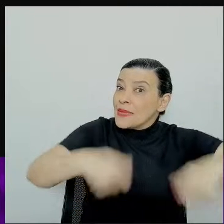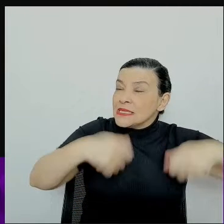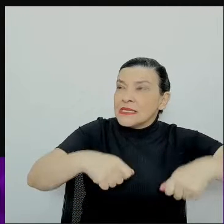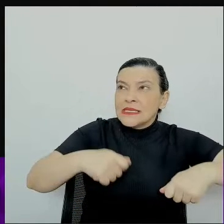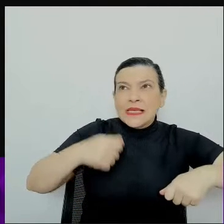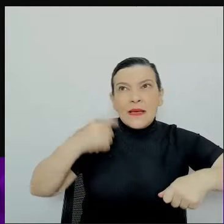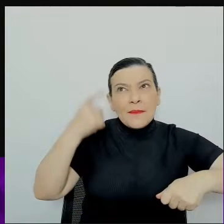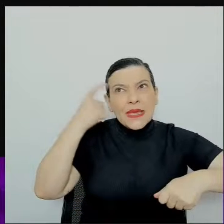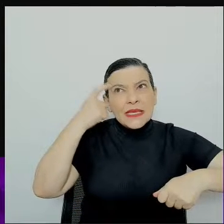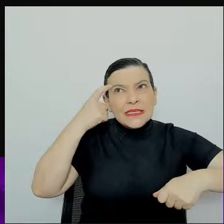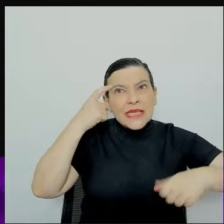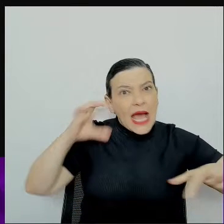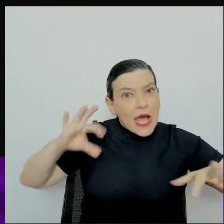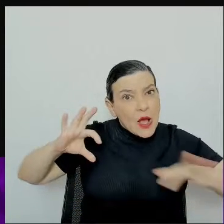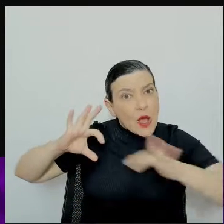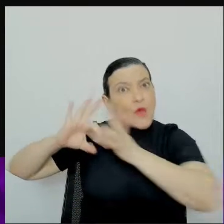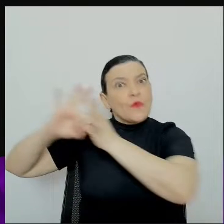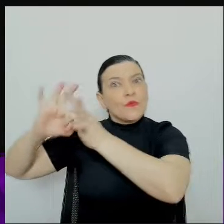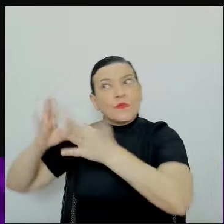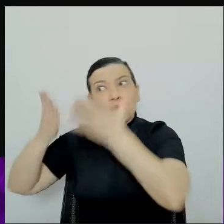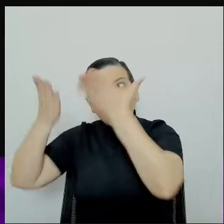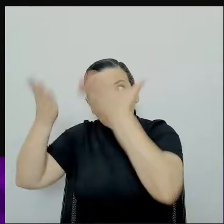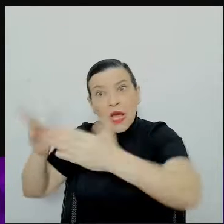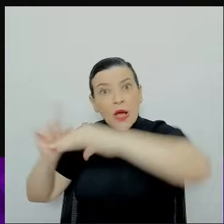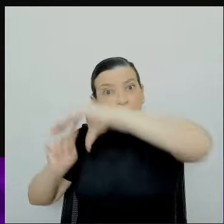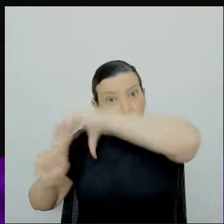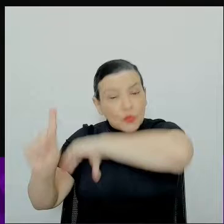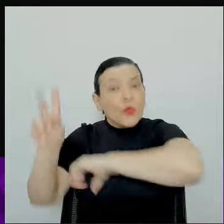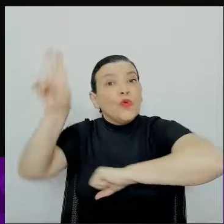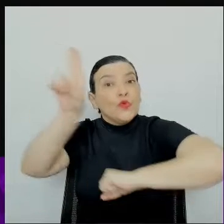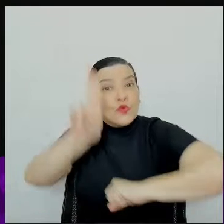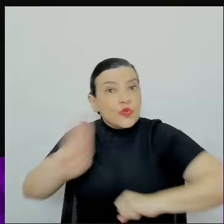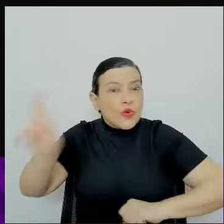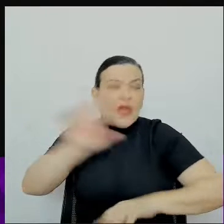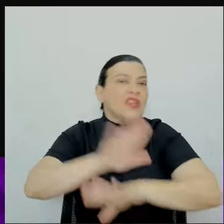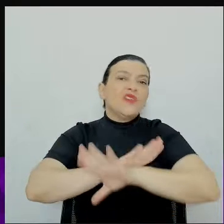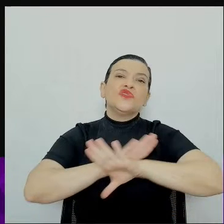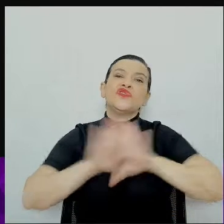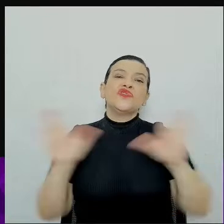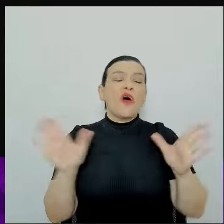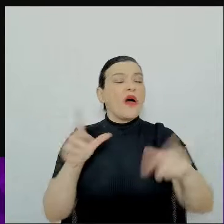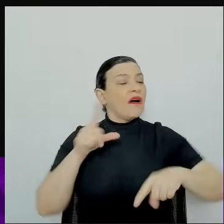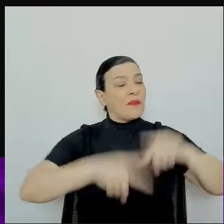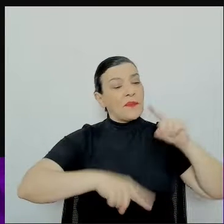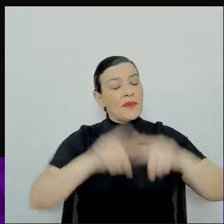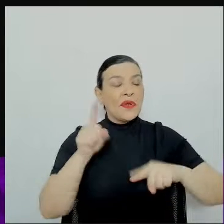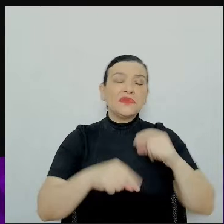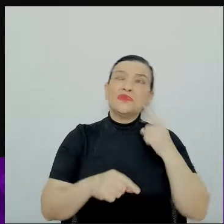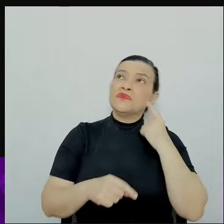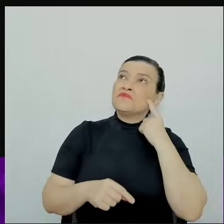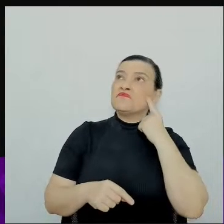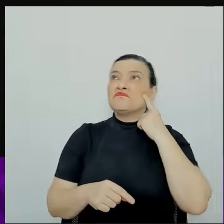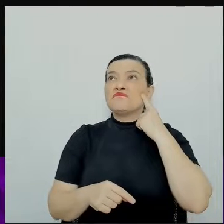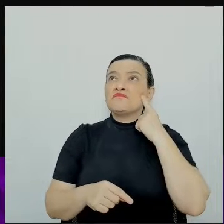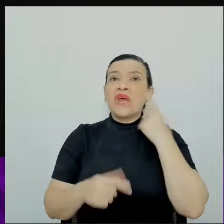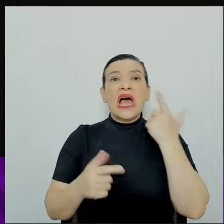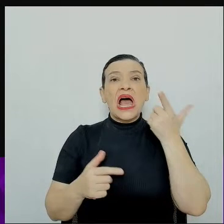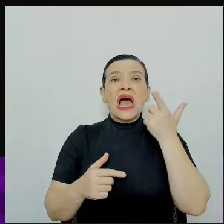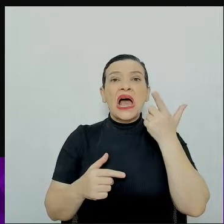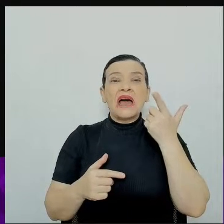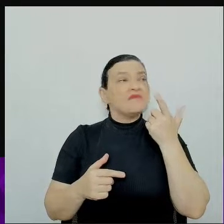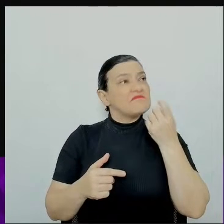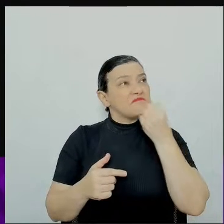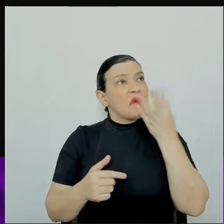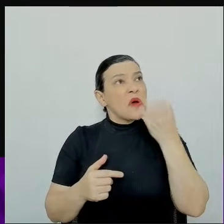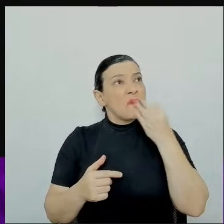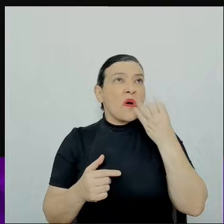ter um pensamento também na pessoa que está utilizando. Não é simplesmente eu olhar e falar, pô, vamos criar um óculos, porque as pessoas iam